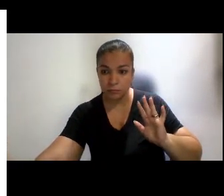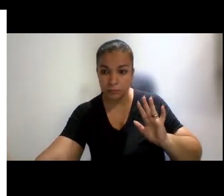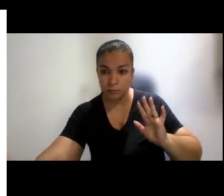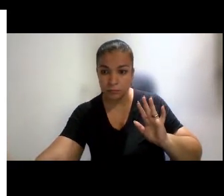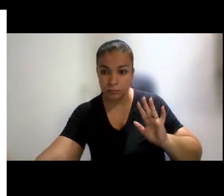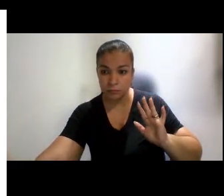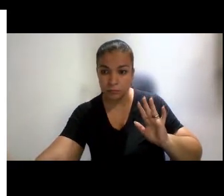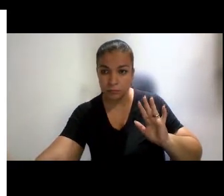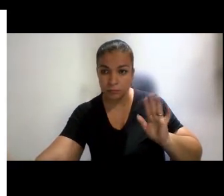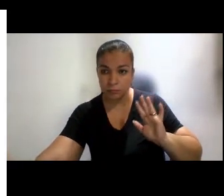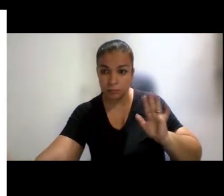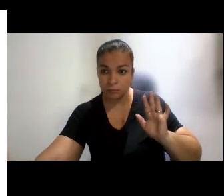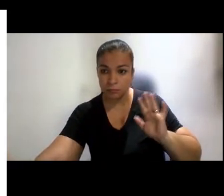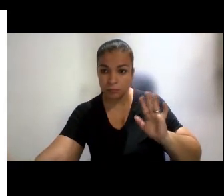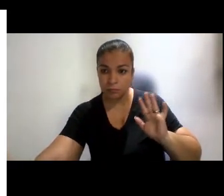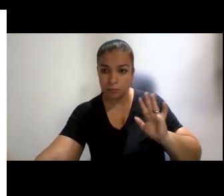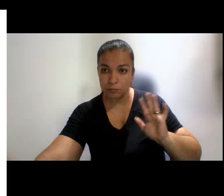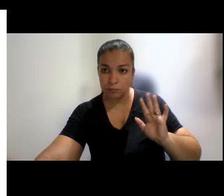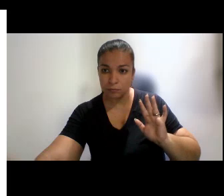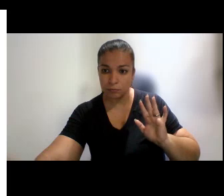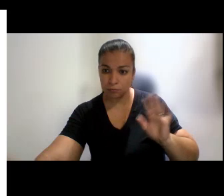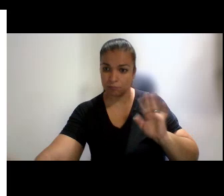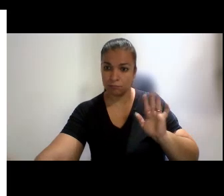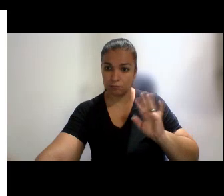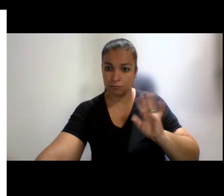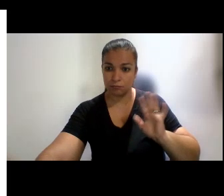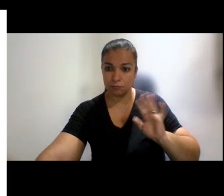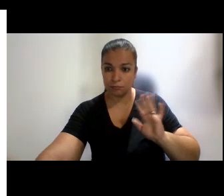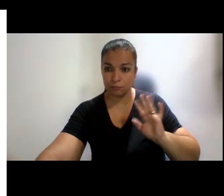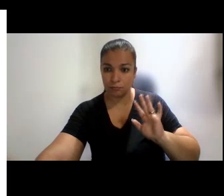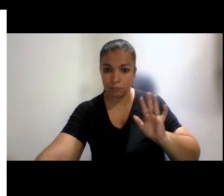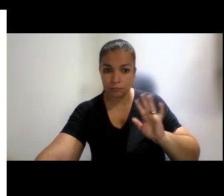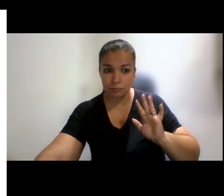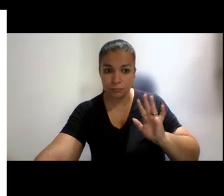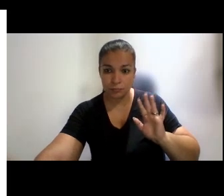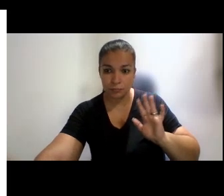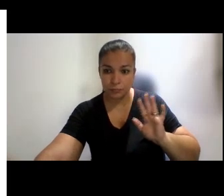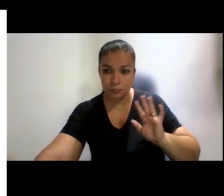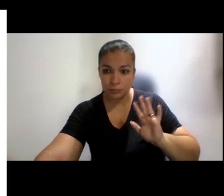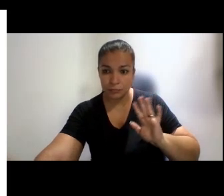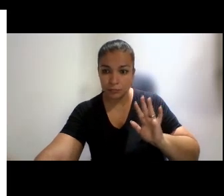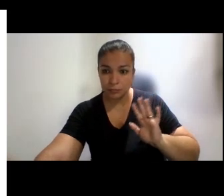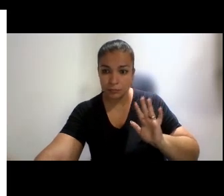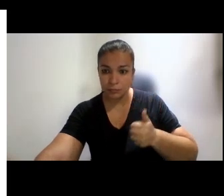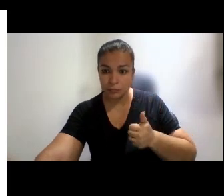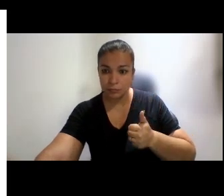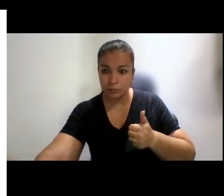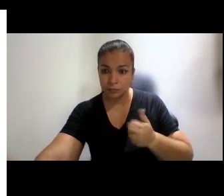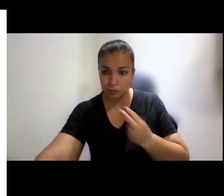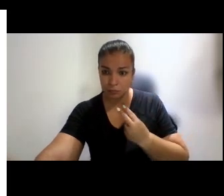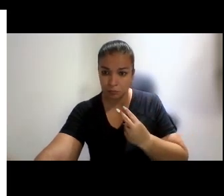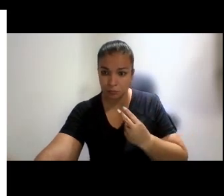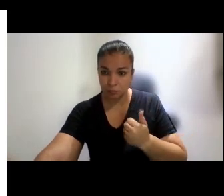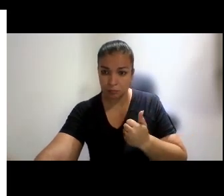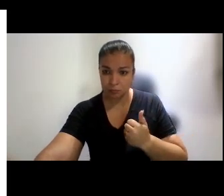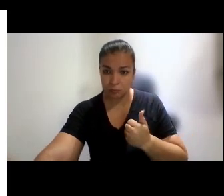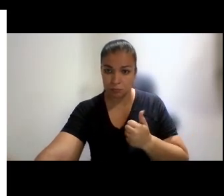Tá. Tem alguma coisa com o intérprete. Você está com fundo, ok, Natália? Está